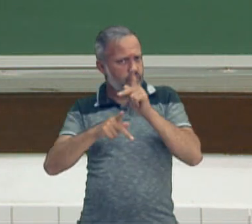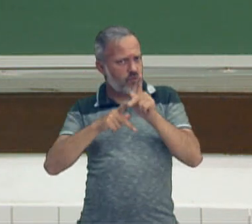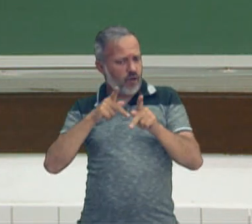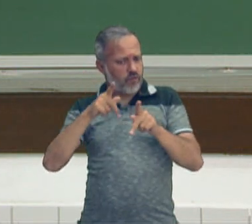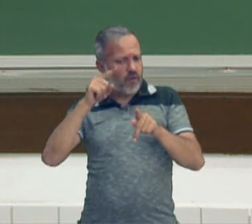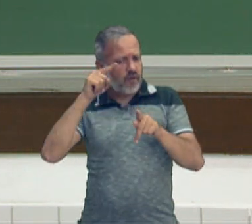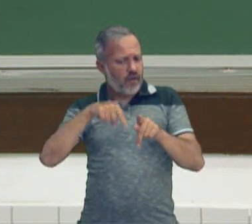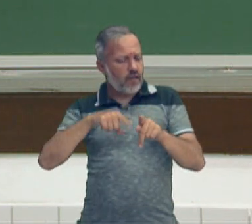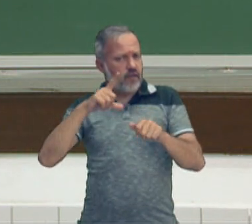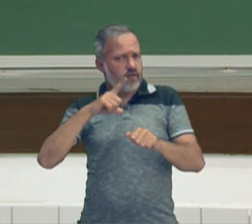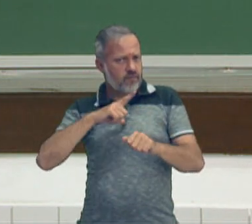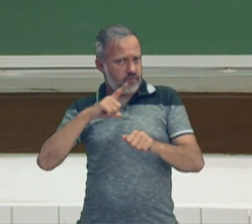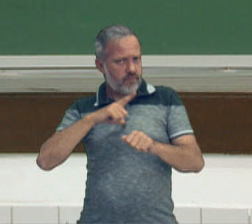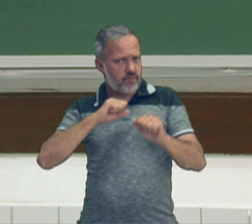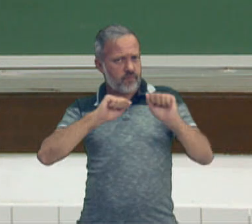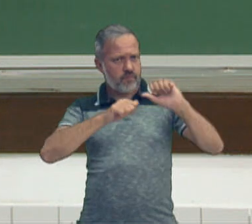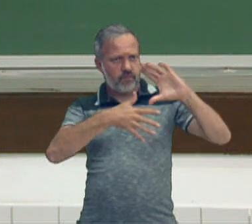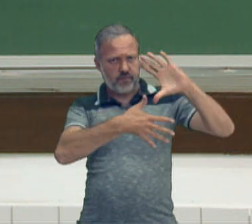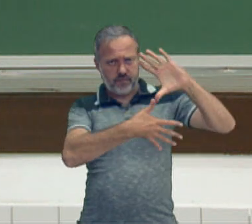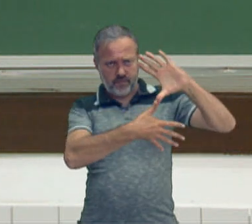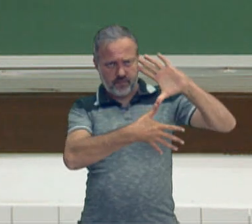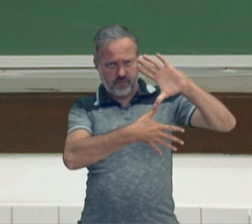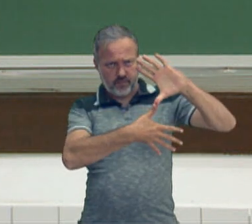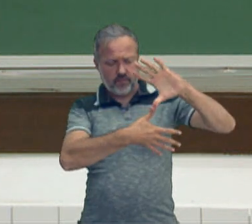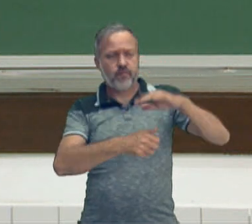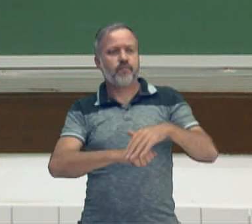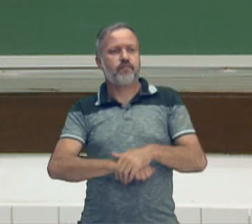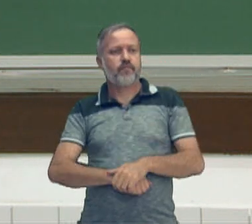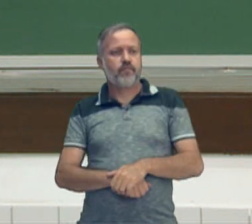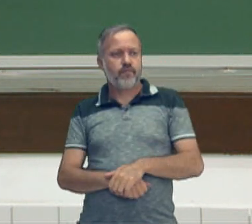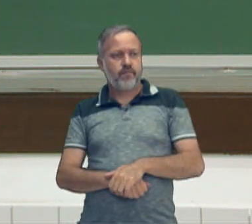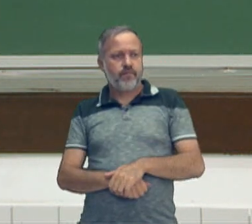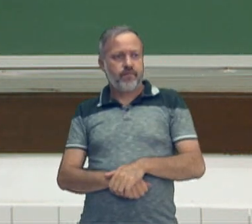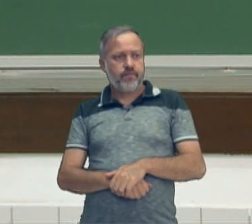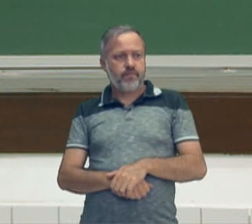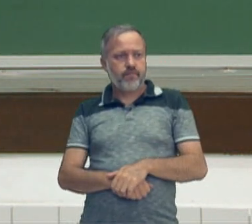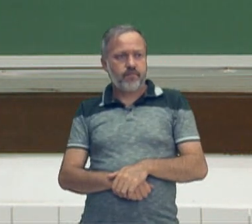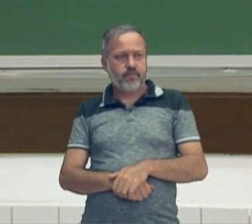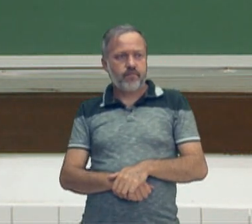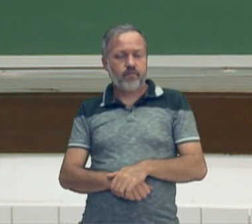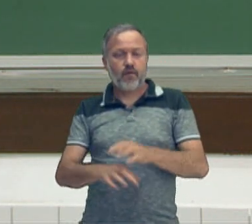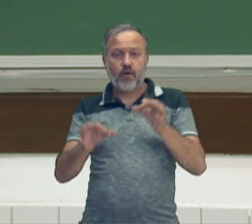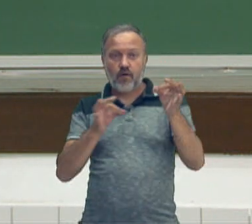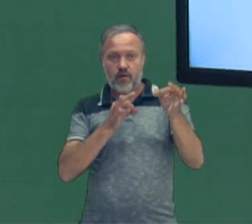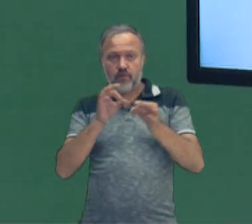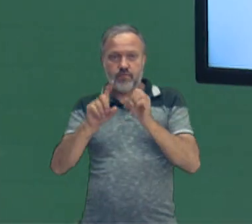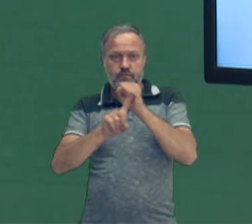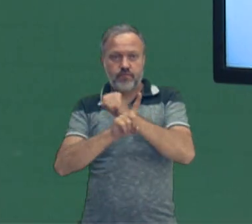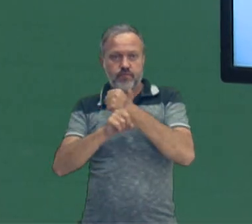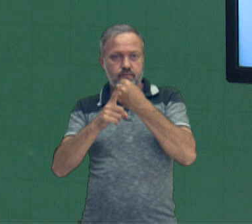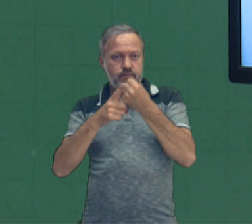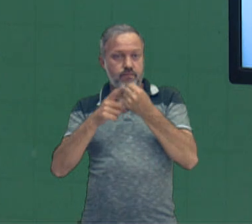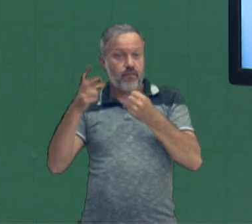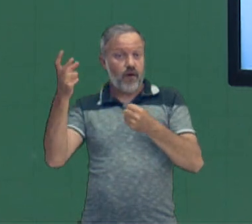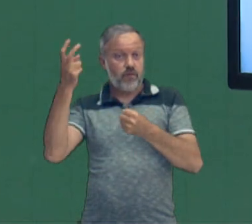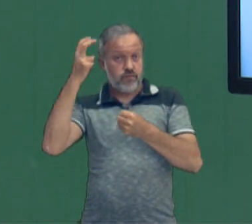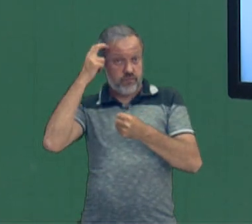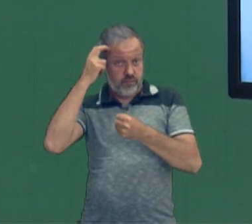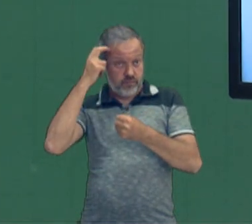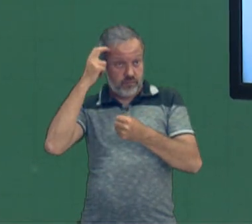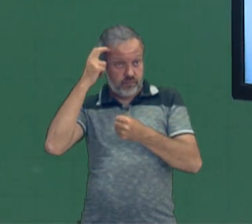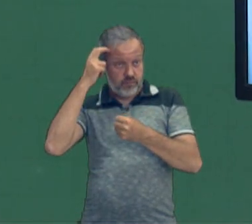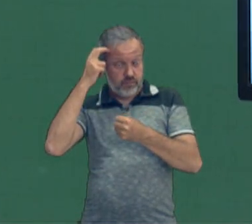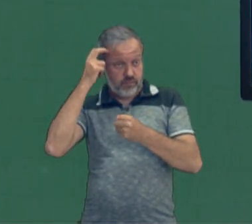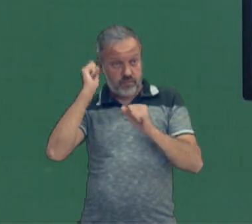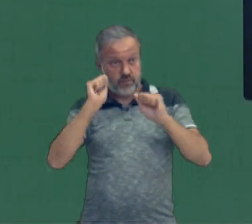aqui chegaram e aqui fizeram morada no continente americano. A organização social e cultural da América, onde lá nós